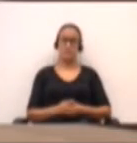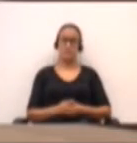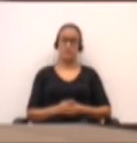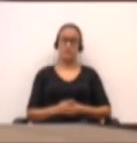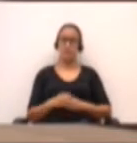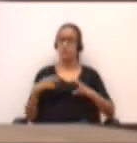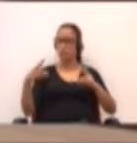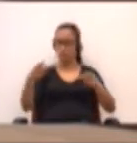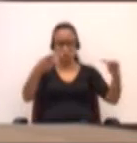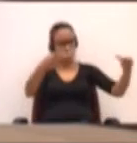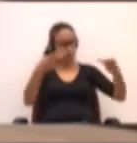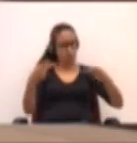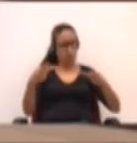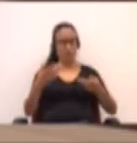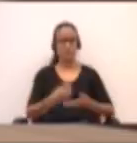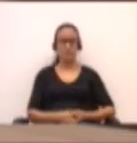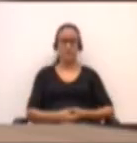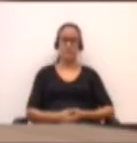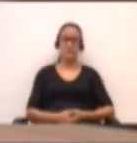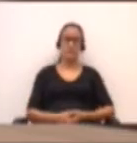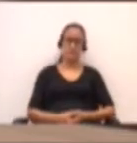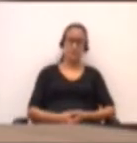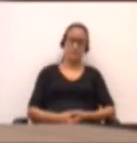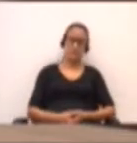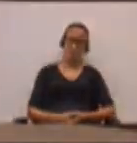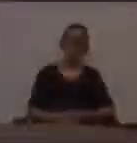Ferrari. Todos estão convidados.